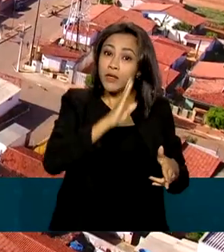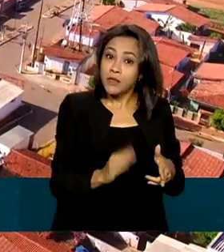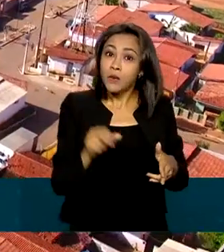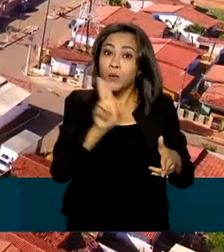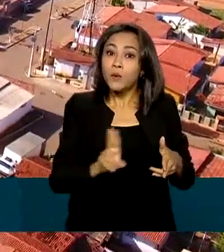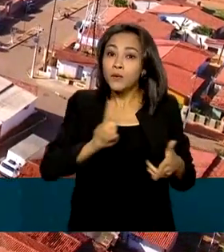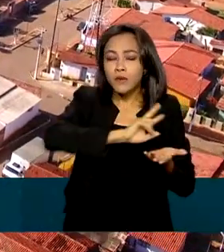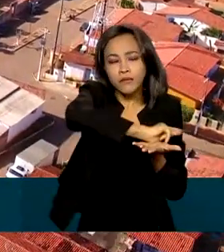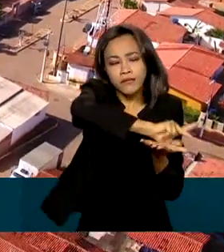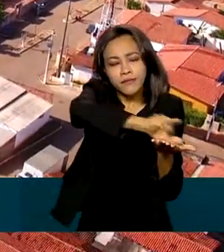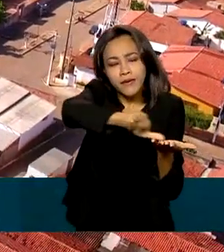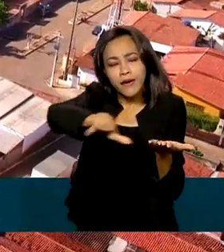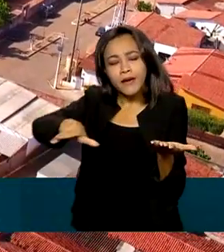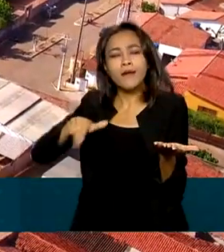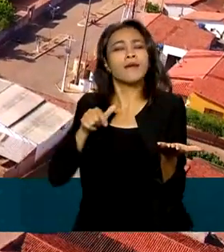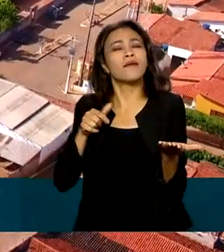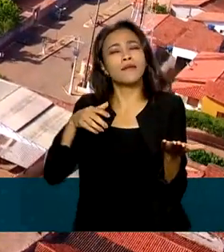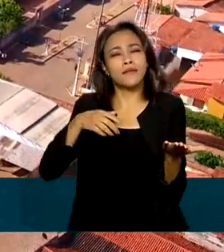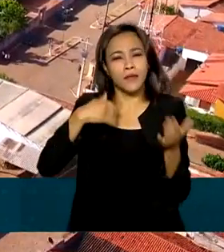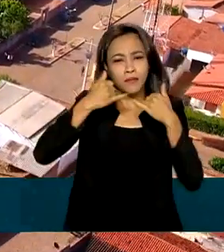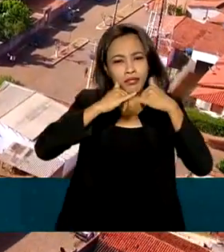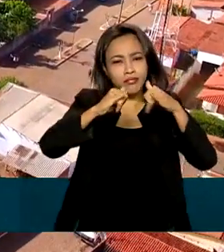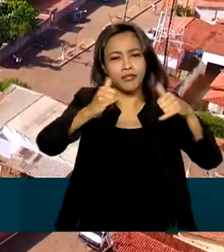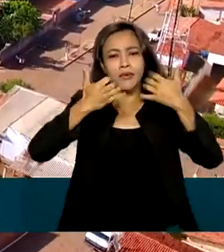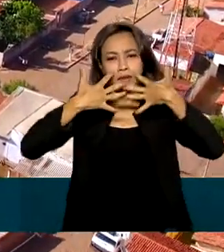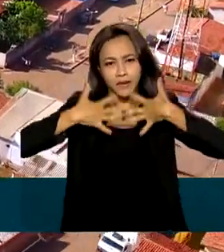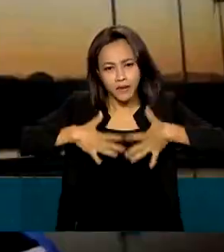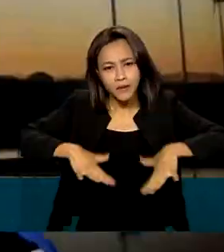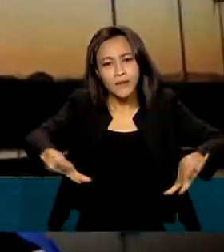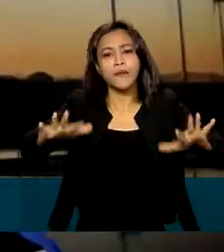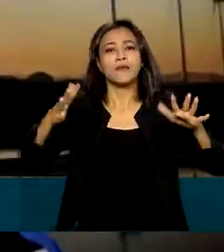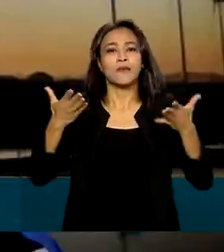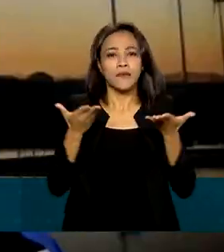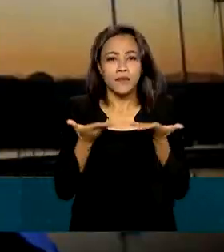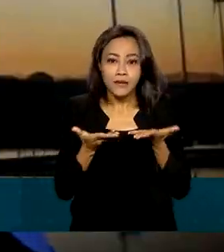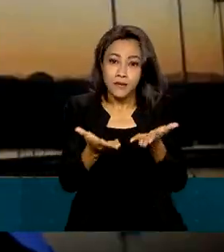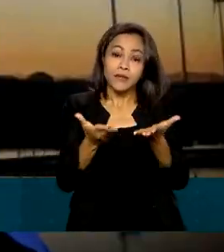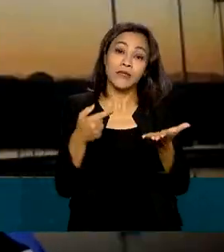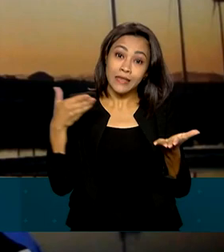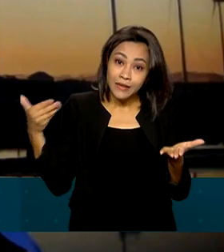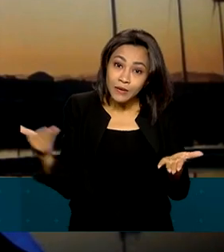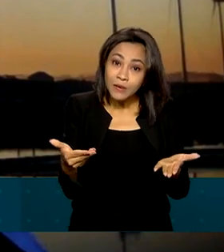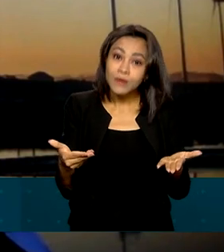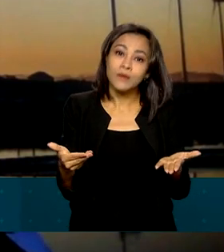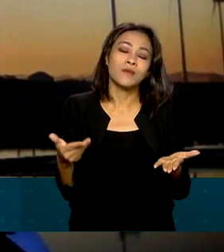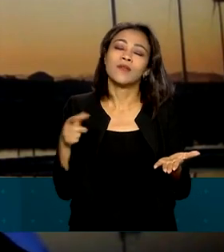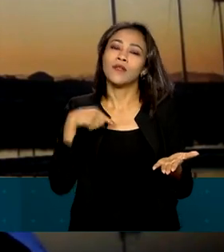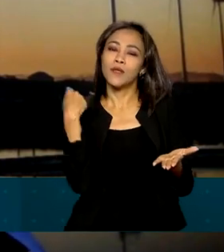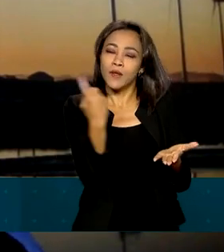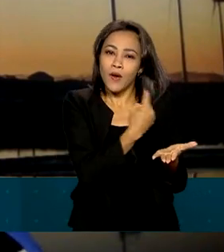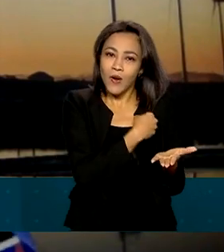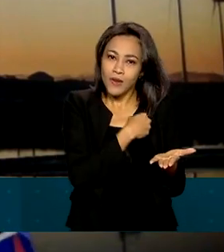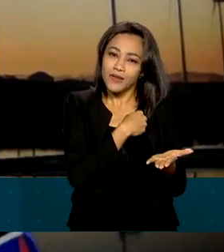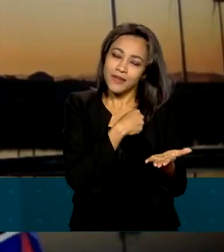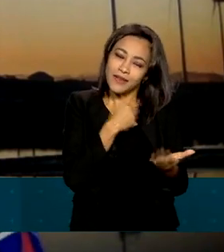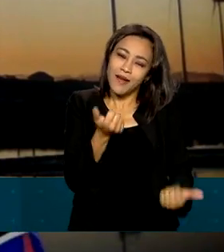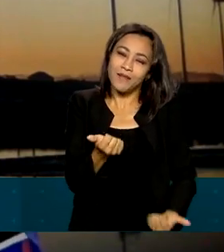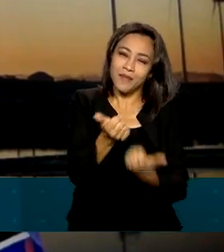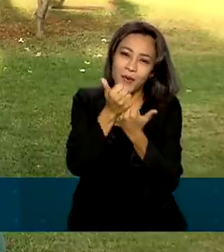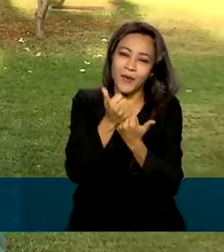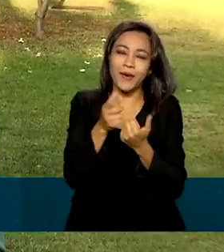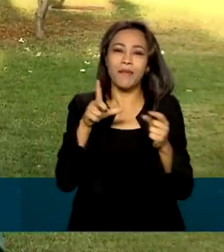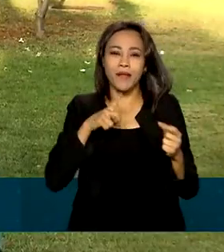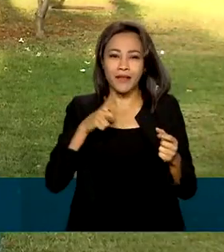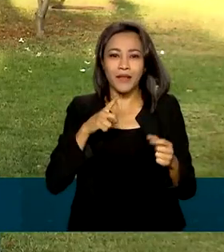utiliza os recursos renováveis para a produção de energia. Isso faz com que a gente contribua para o equilíbrio do